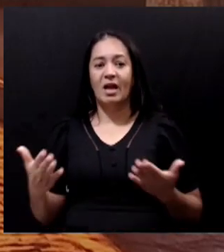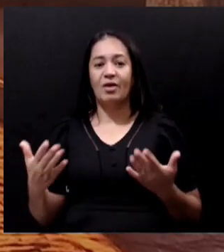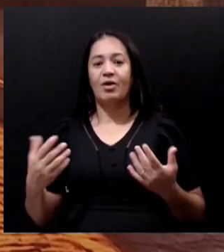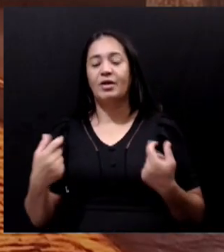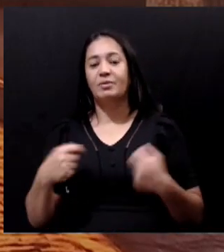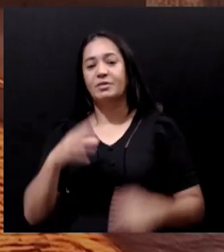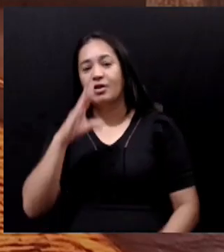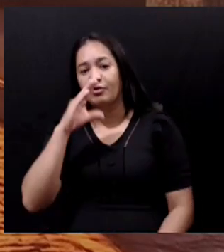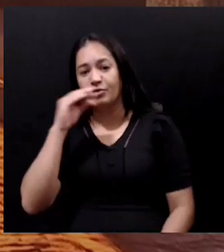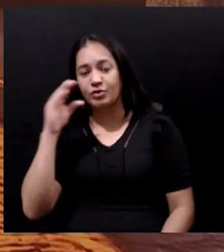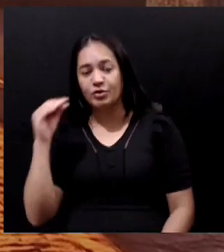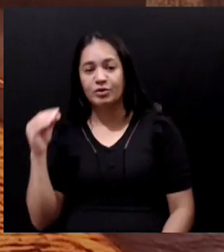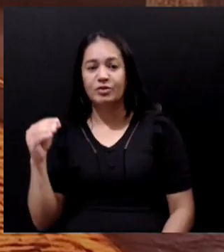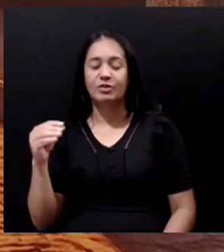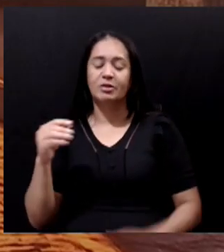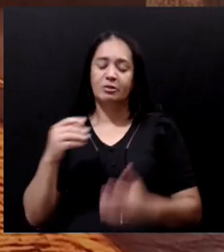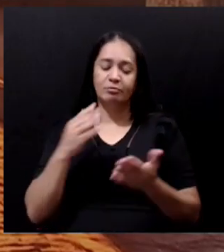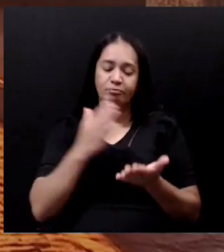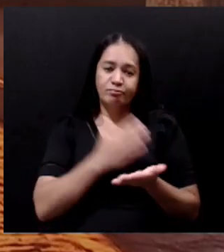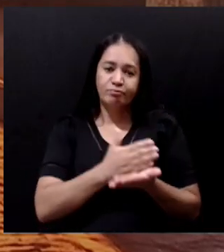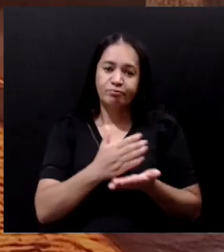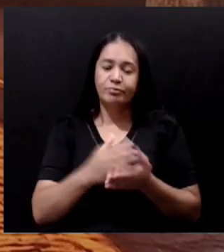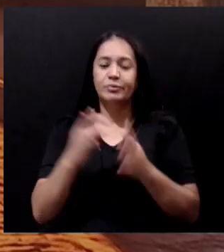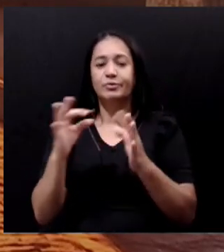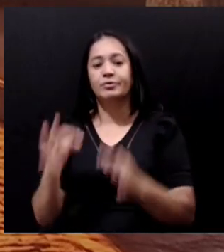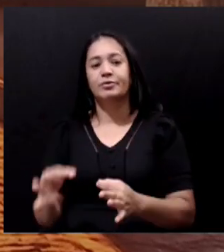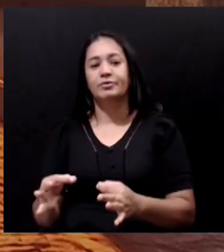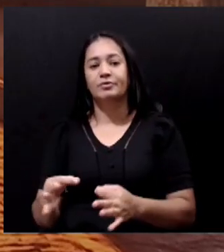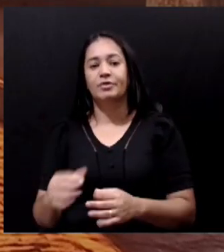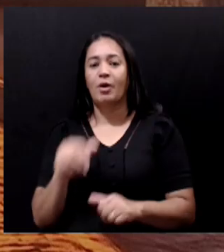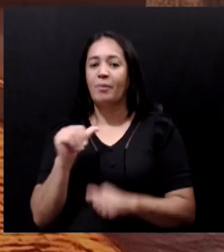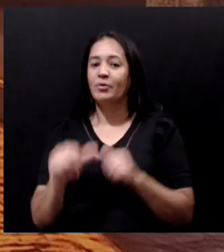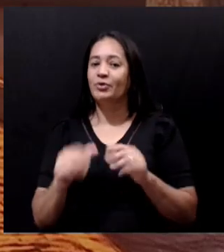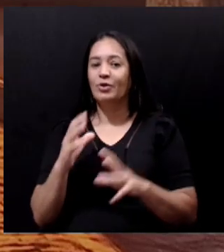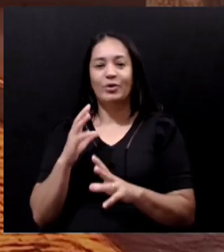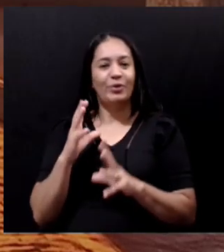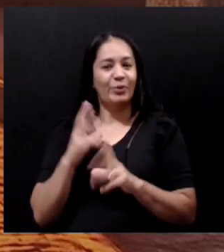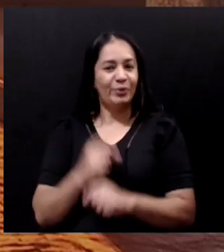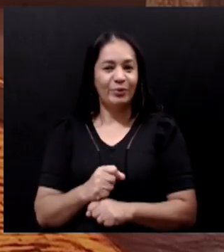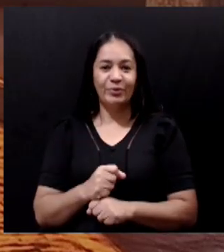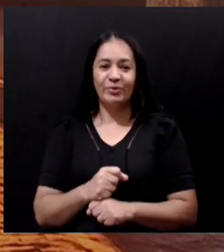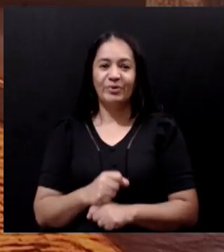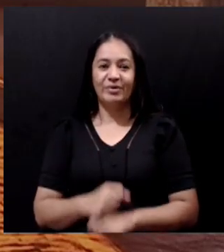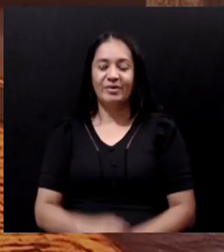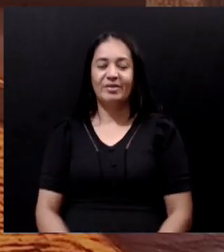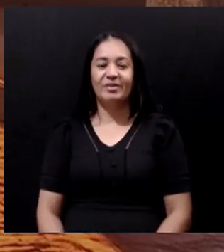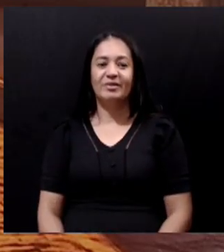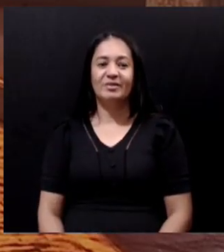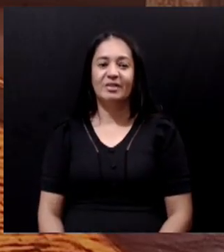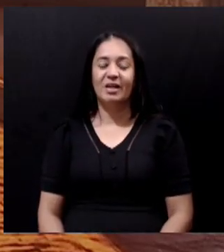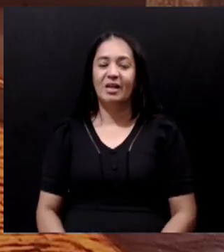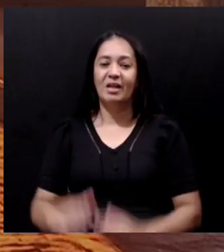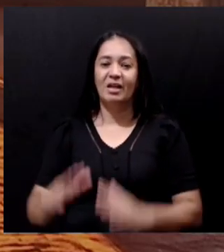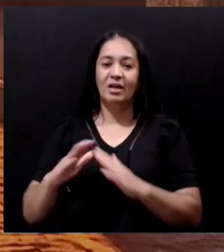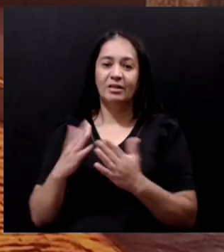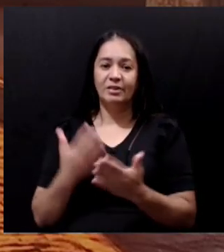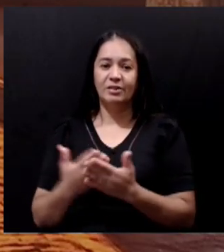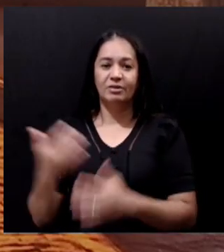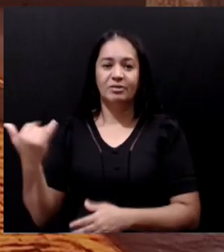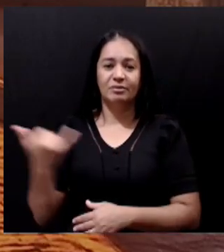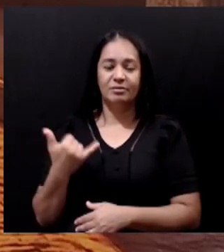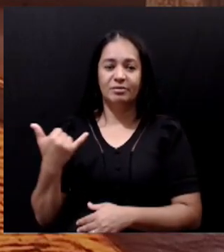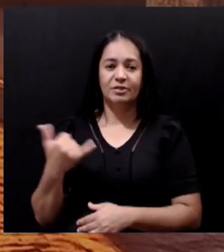Tudo certinho. Mudou totalmente. A turma falava na escola, é onde você trabalha? Eu